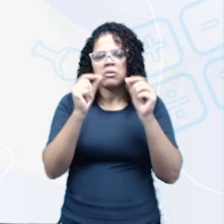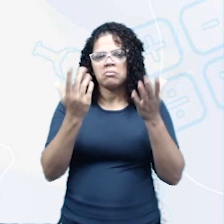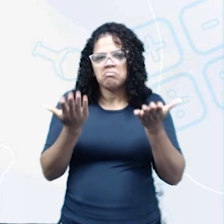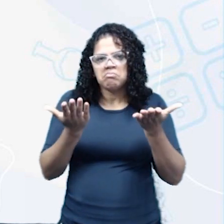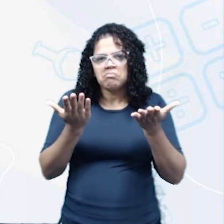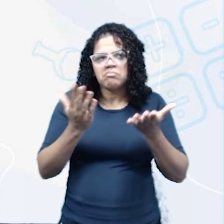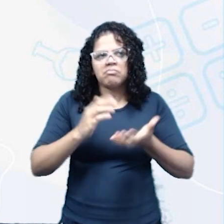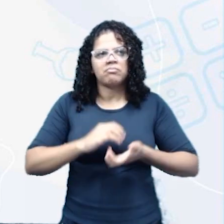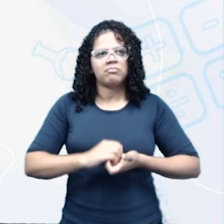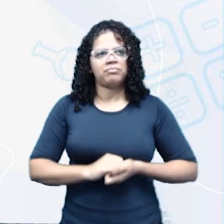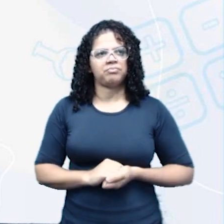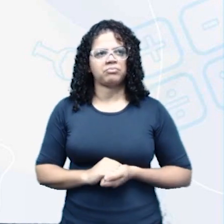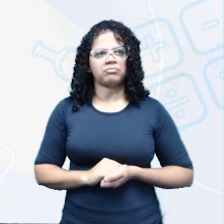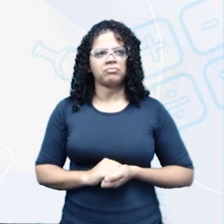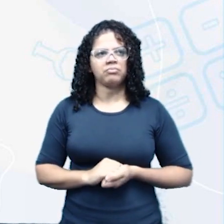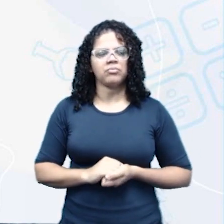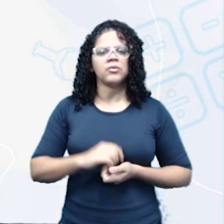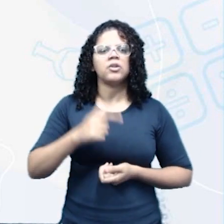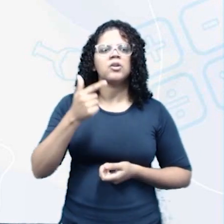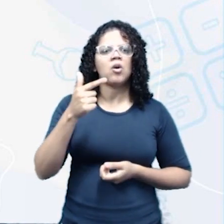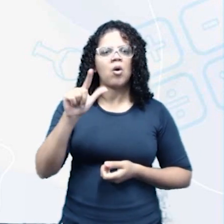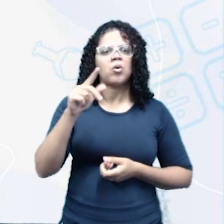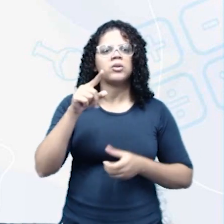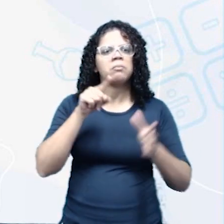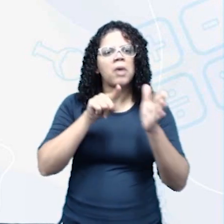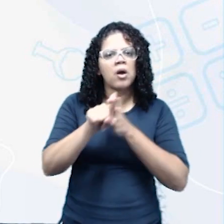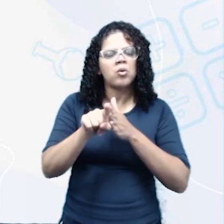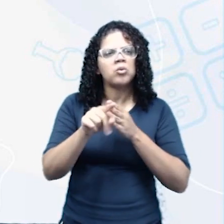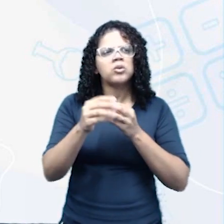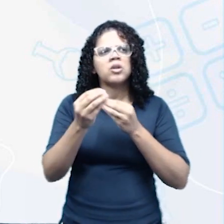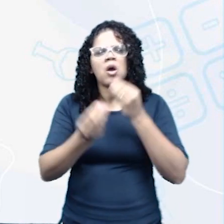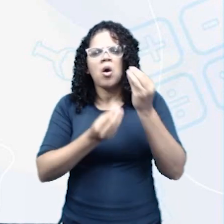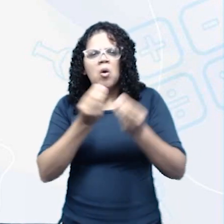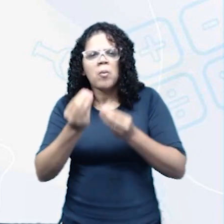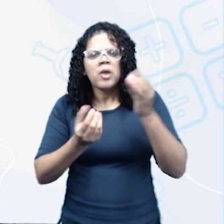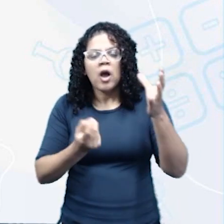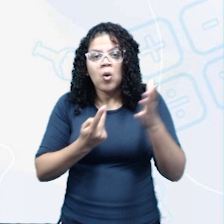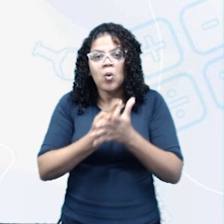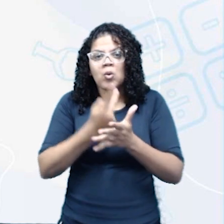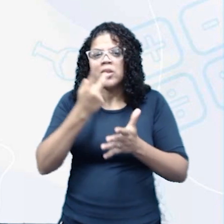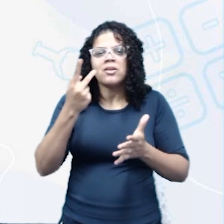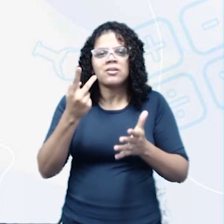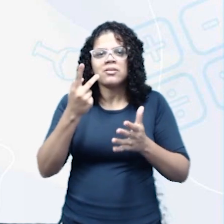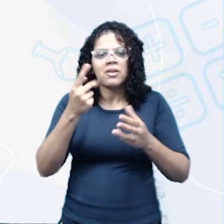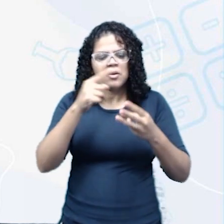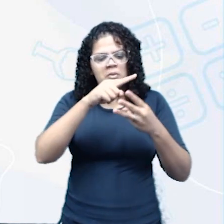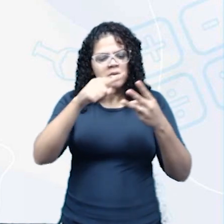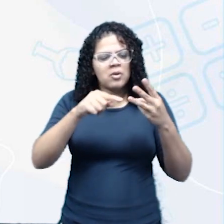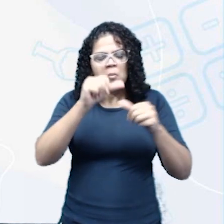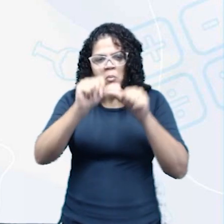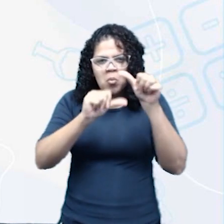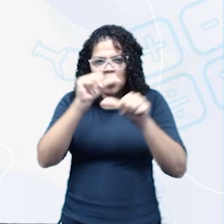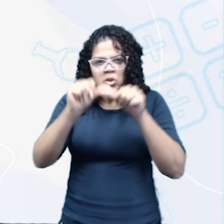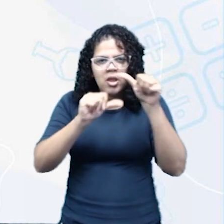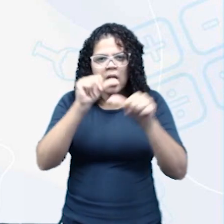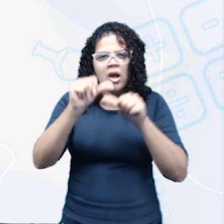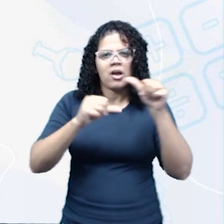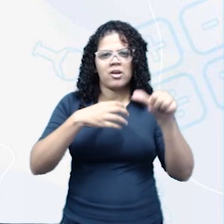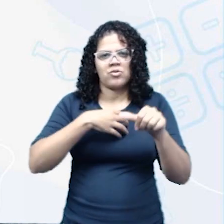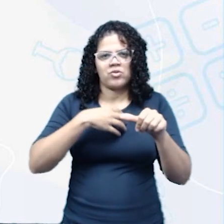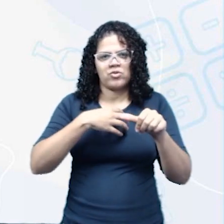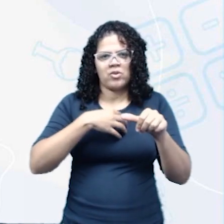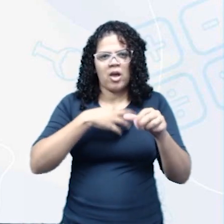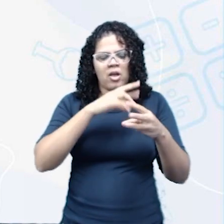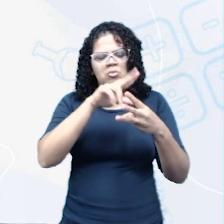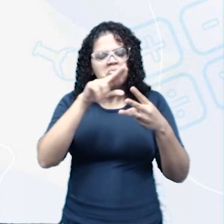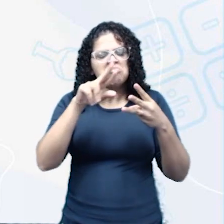certo? E outra pergunta, o que precisa acontecer para essas substâncias mudarem de estado físico? Antes disso, eu vou mandar